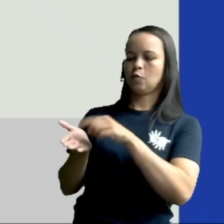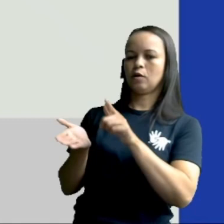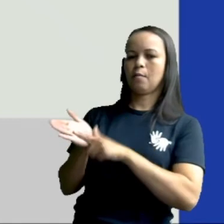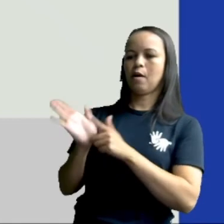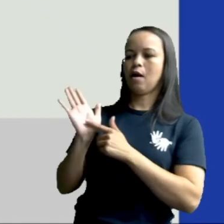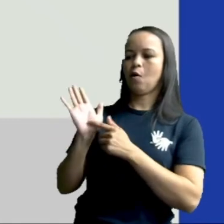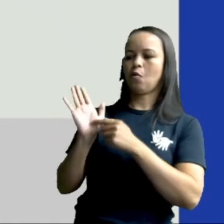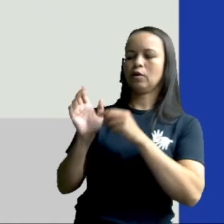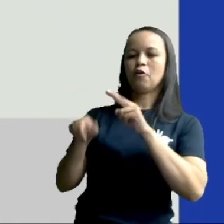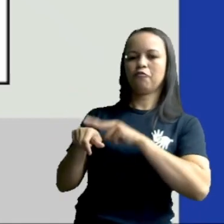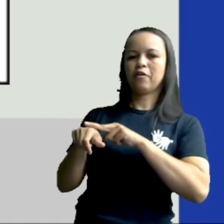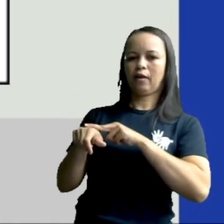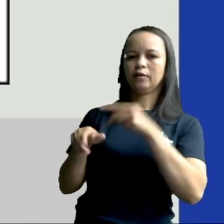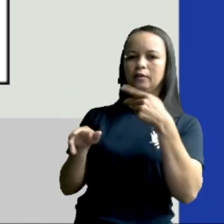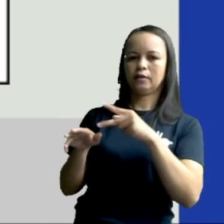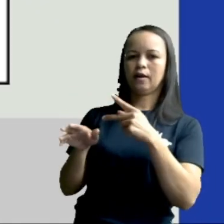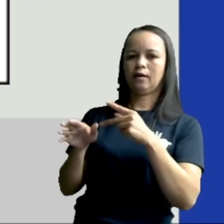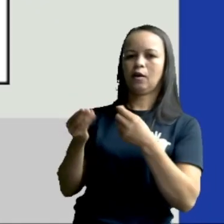Tá vendo?